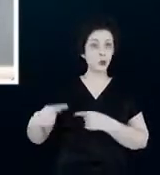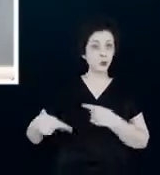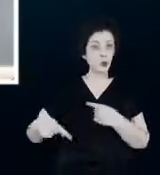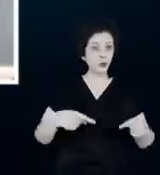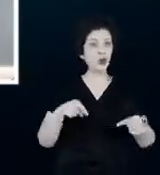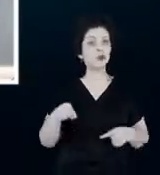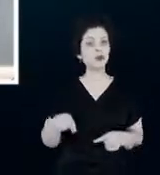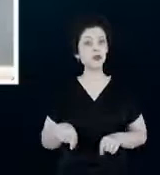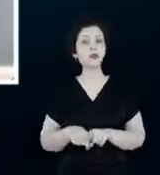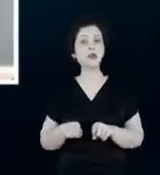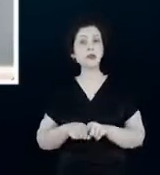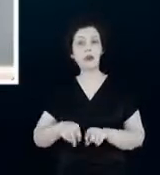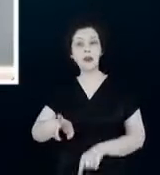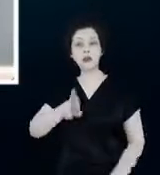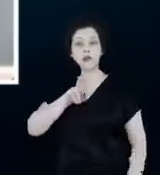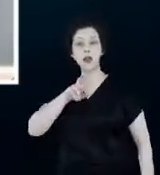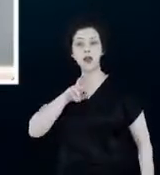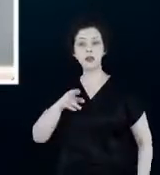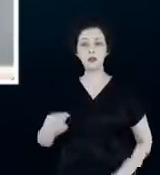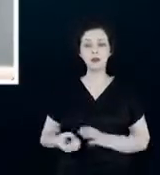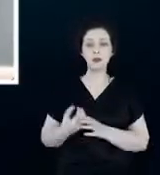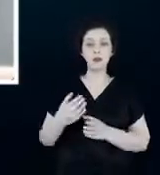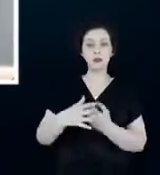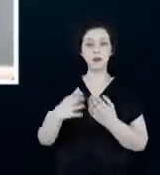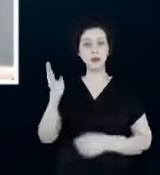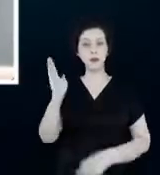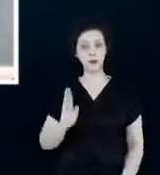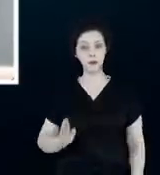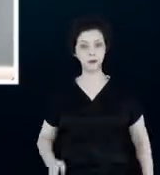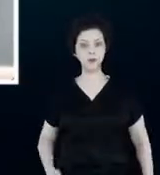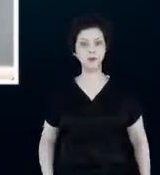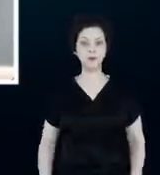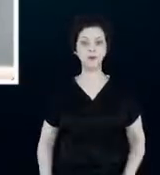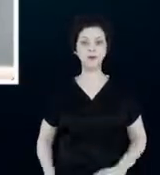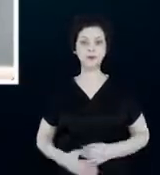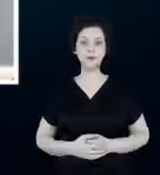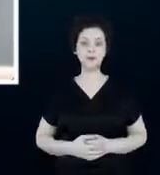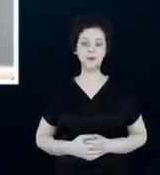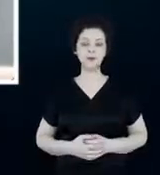e nos resultados da inovação para o país.